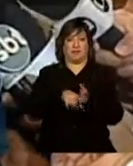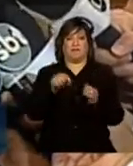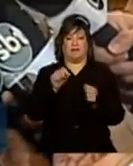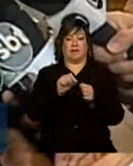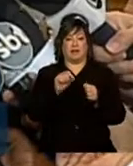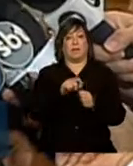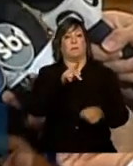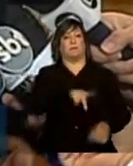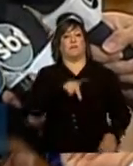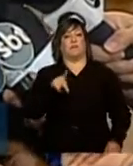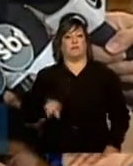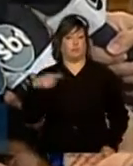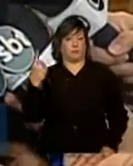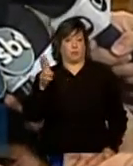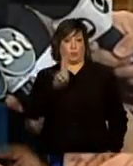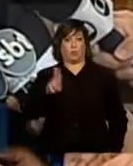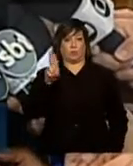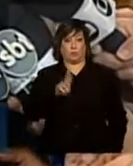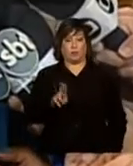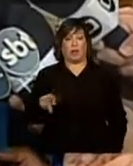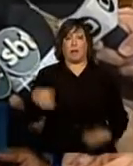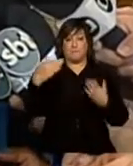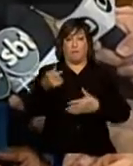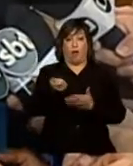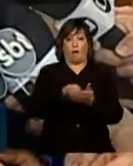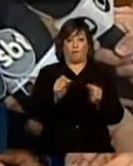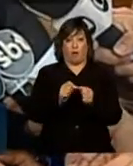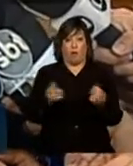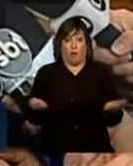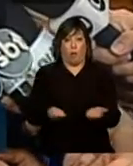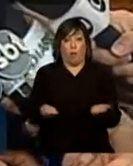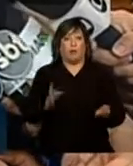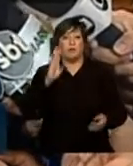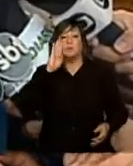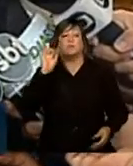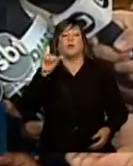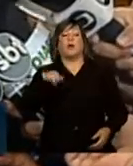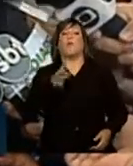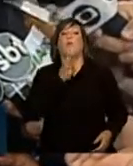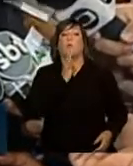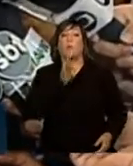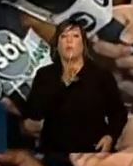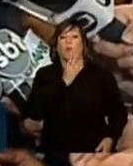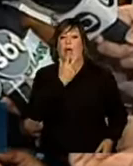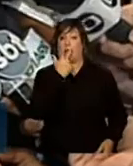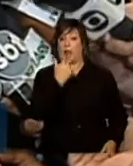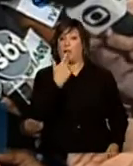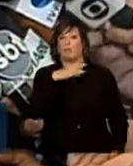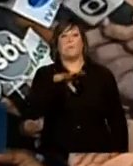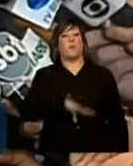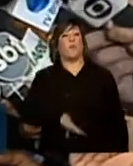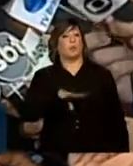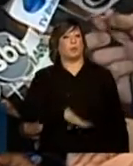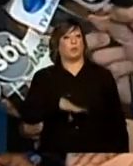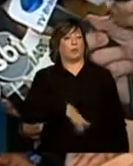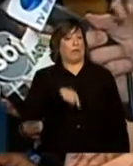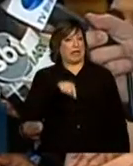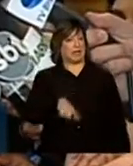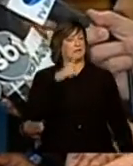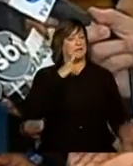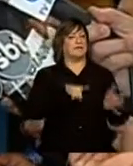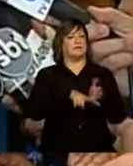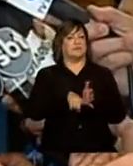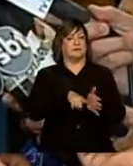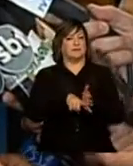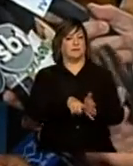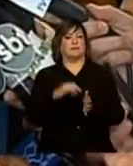professores universitários, a prova que é feita hoje, o fundamental da prova é o conhecimento da língua portuguesa. Essa é a avaliação que é